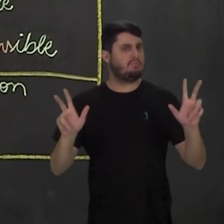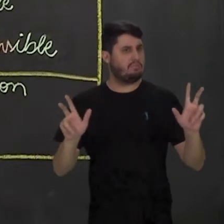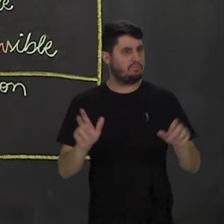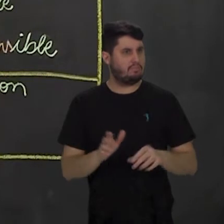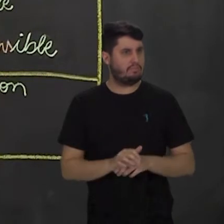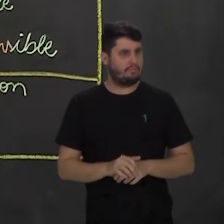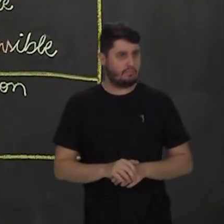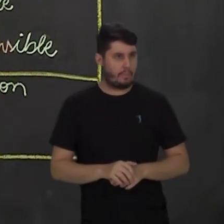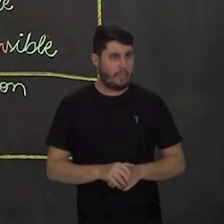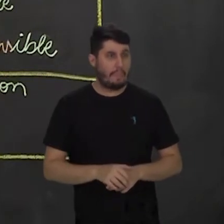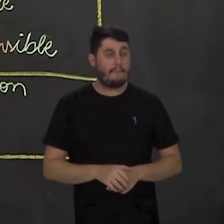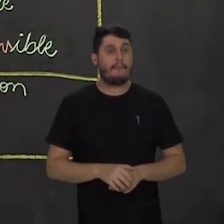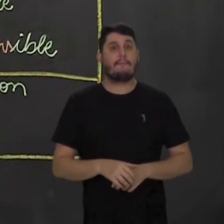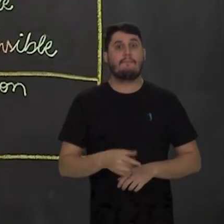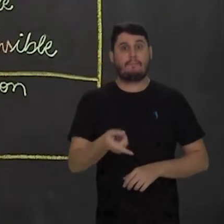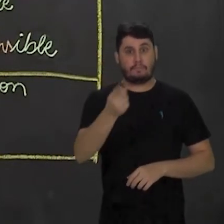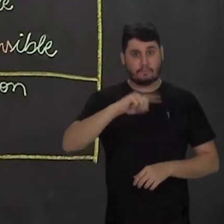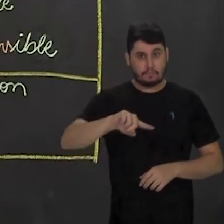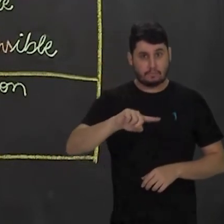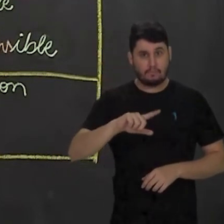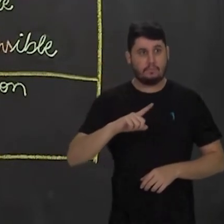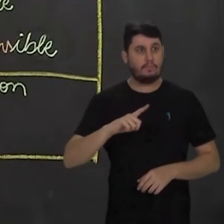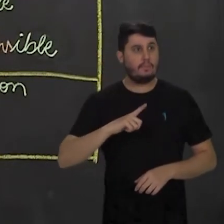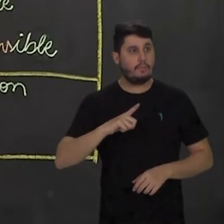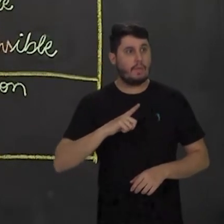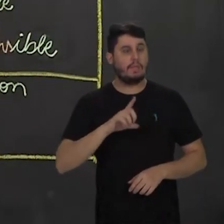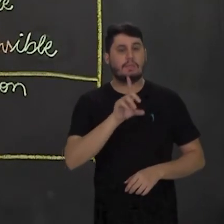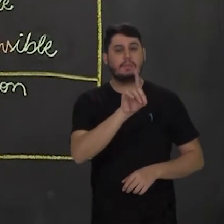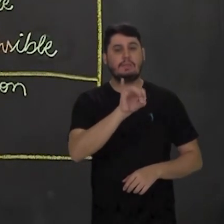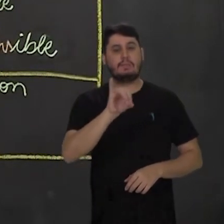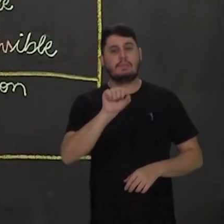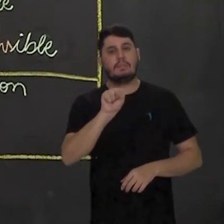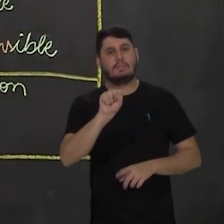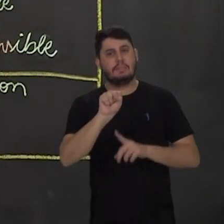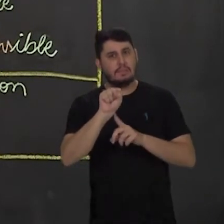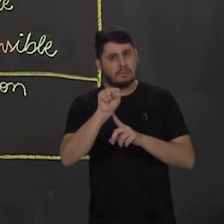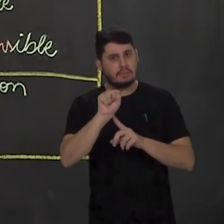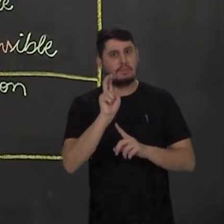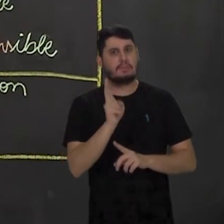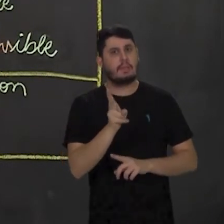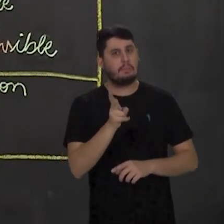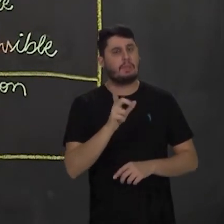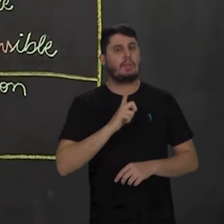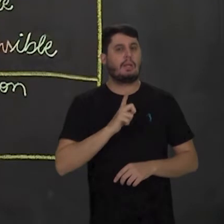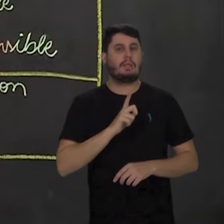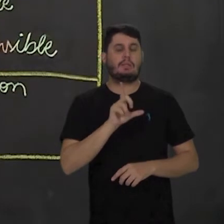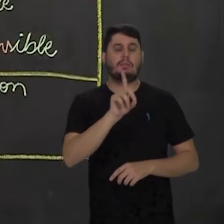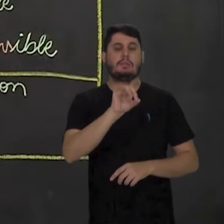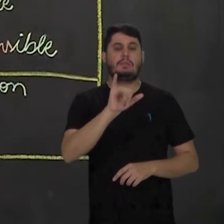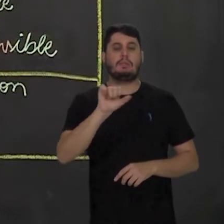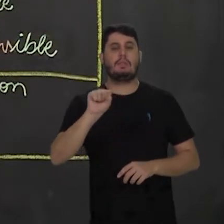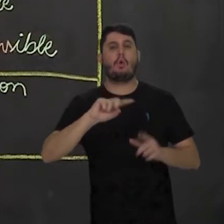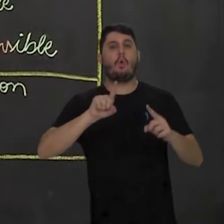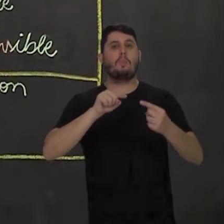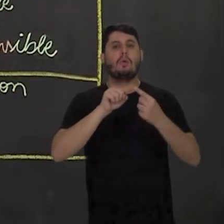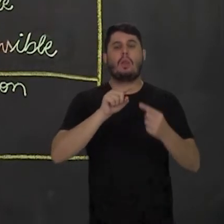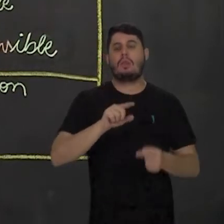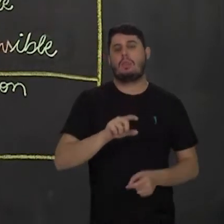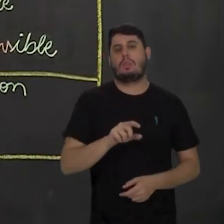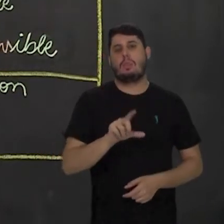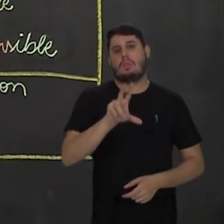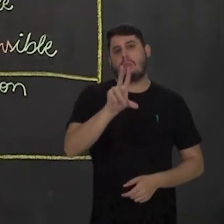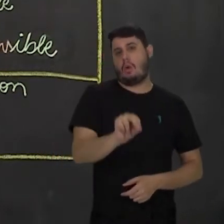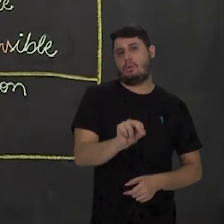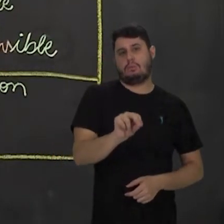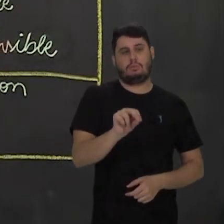com M. E aí eu tenho o this. O this é o negando. Ele nega. Eu tenho